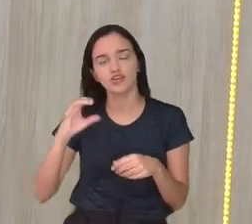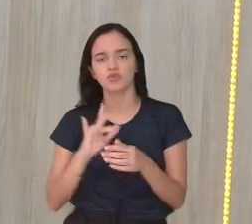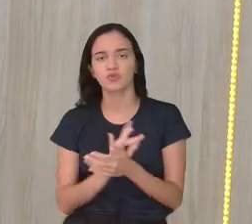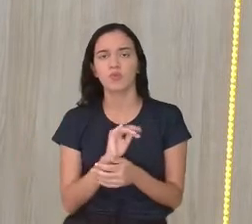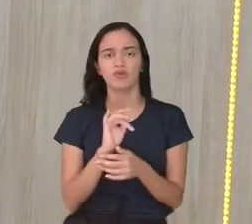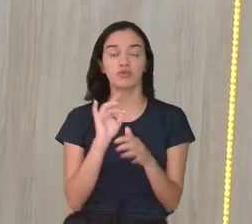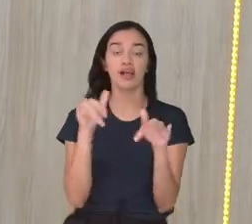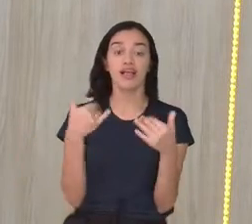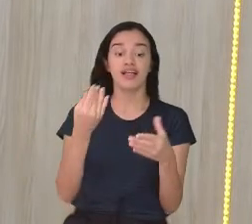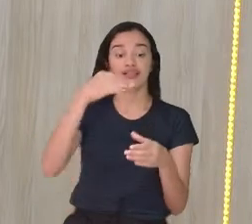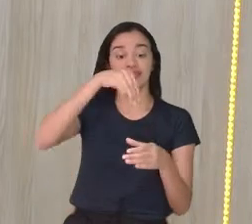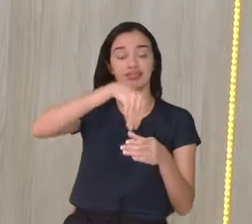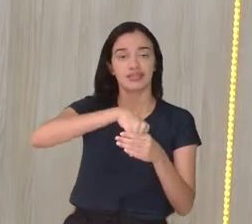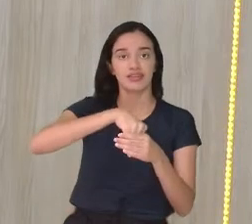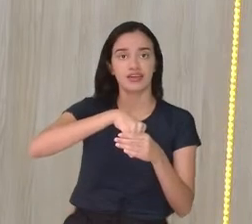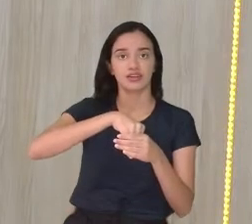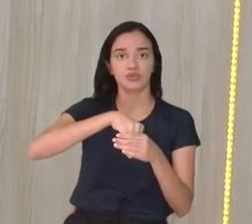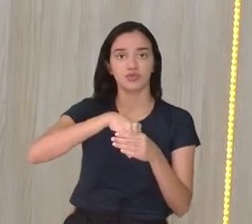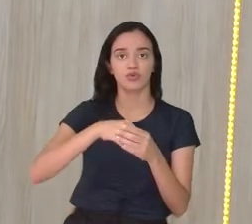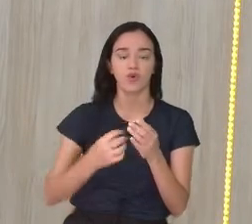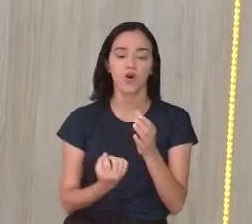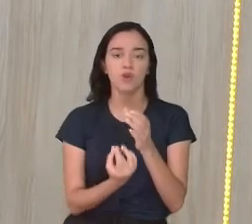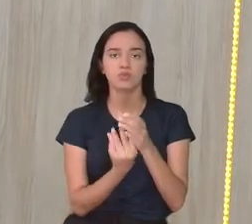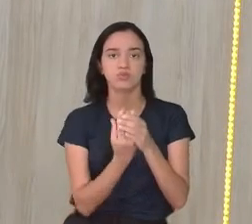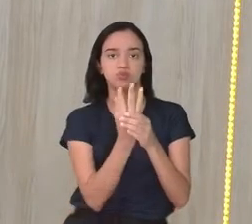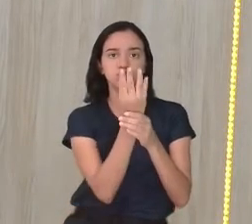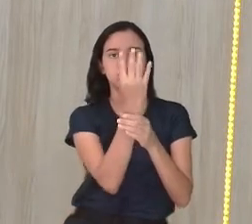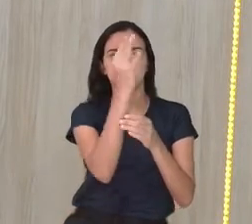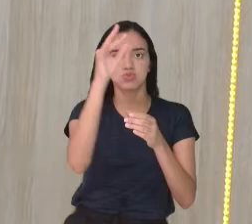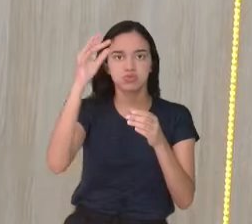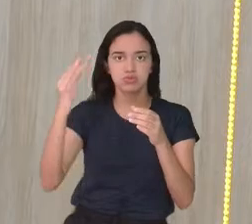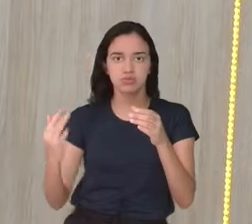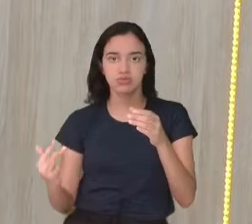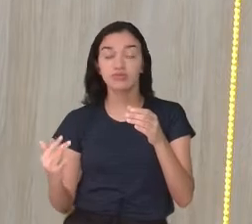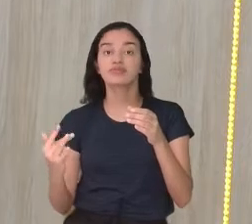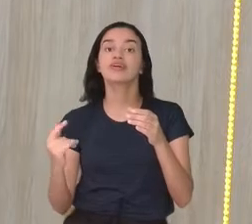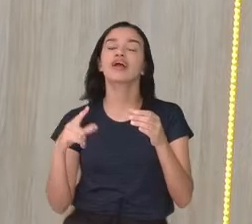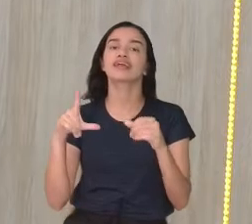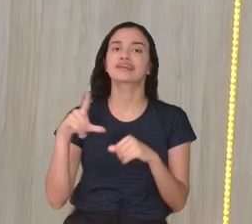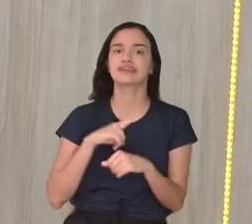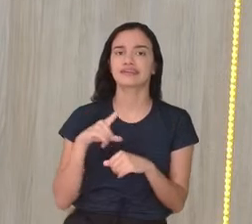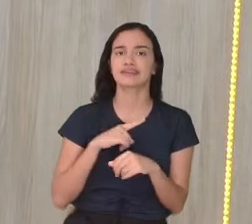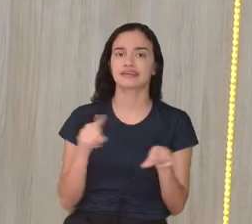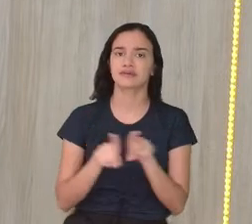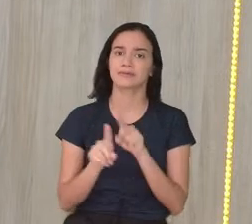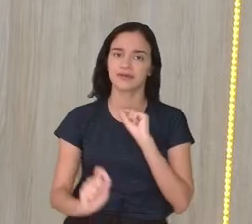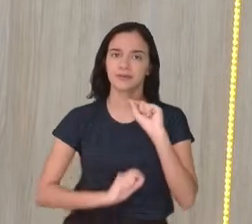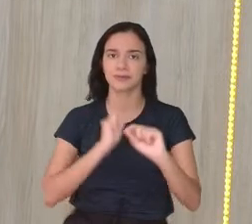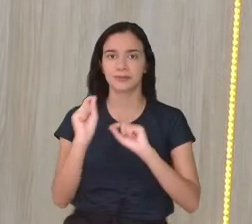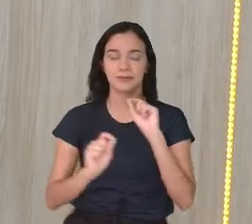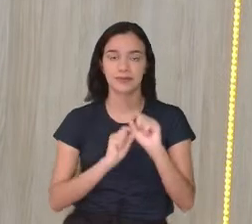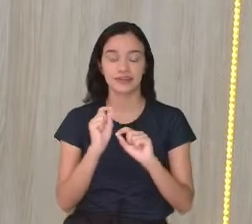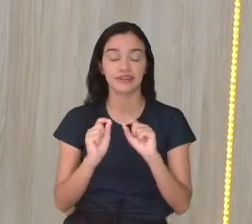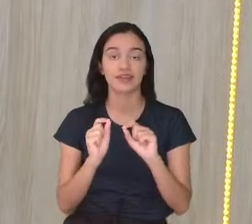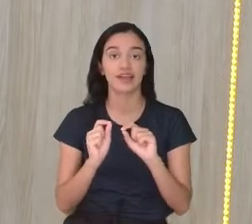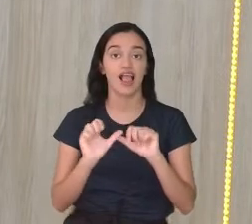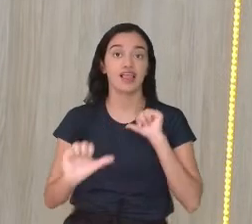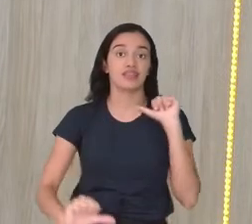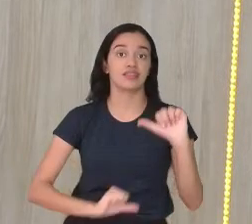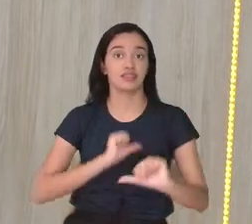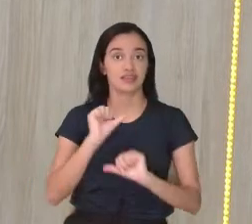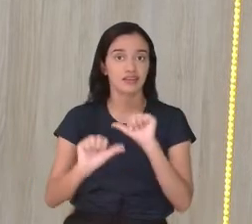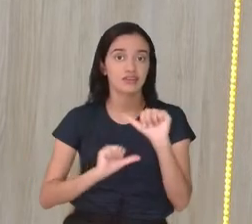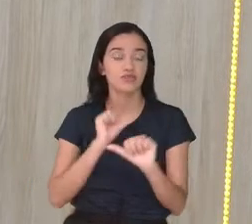dinâmica na parte interna do globo terrestre, abaixo da crosta terrestre, e também das alterações